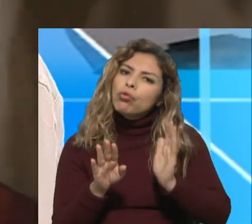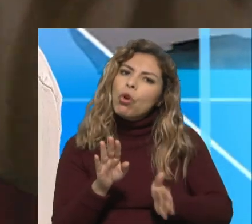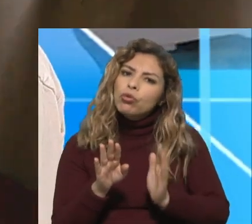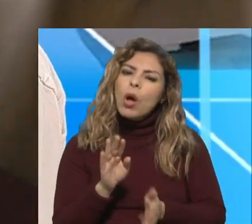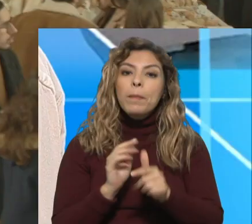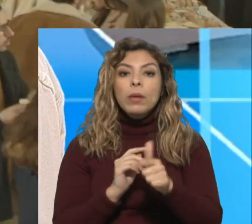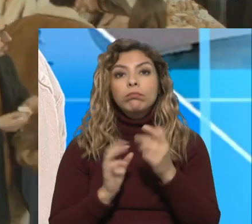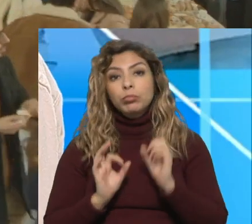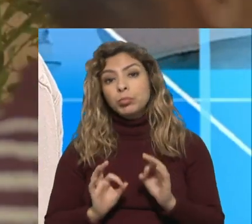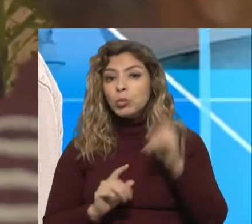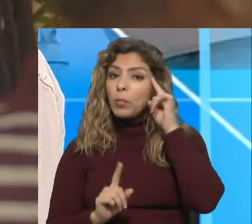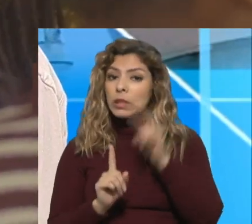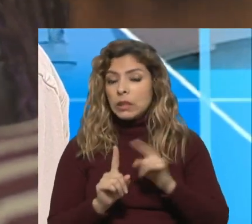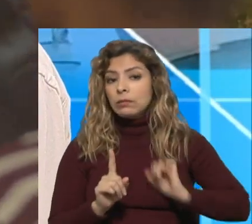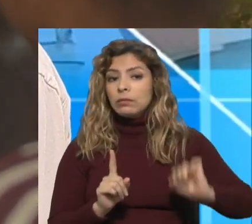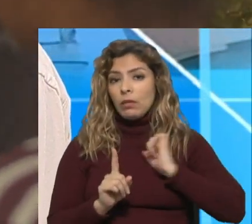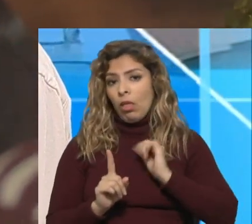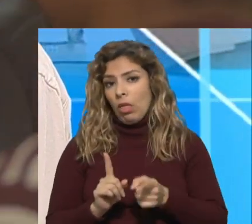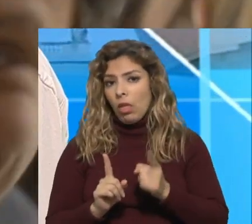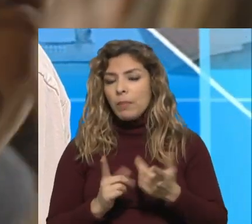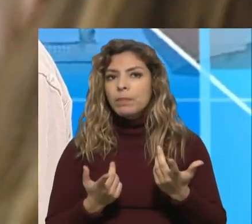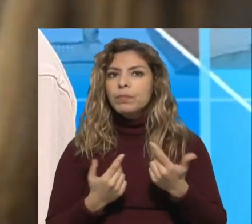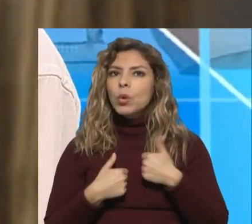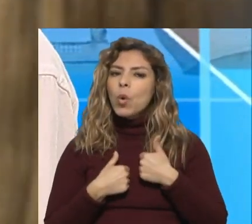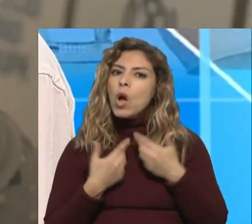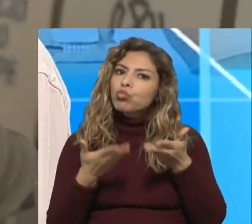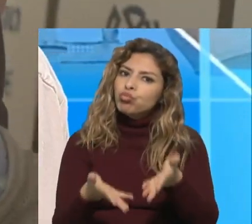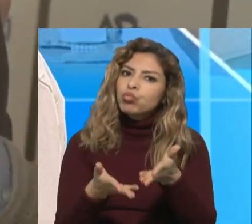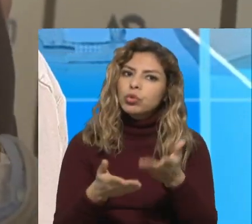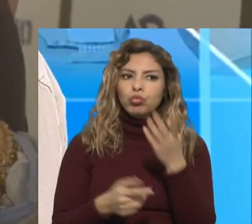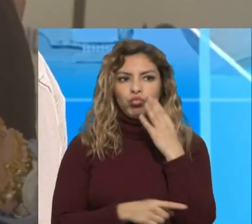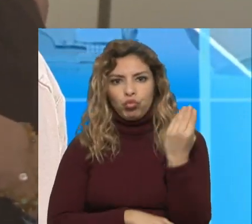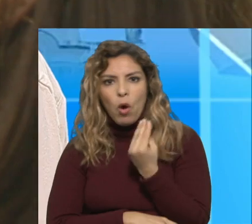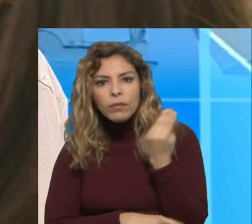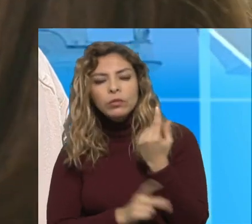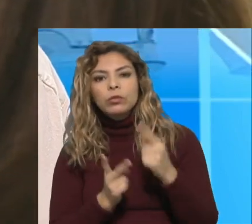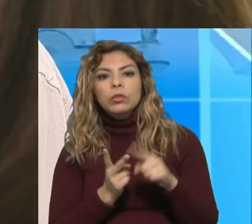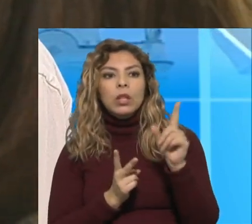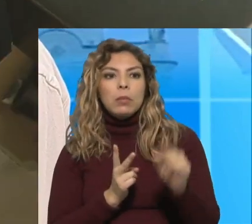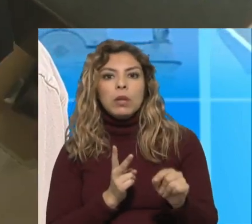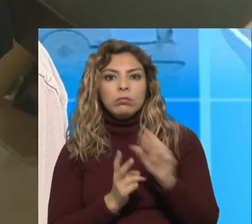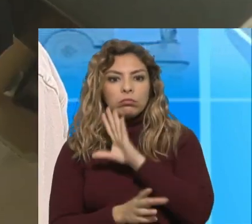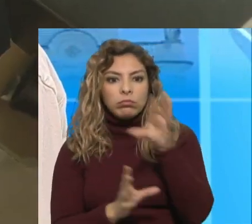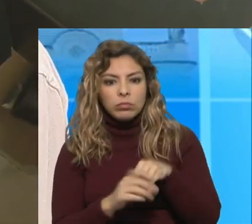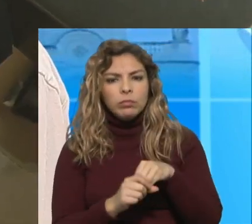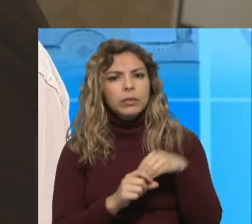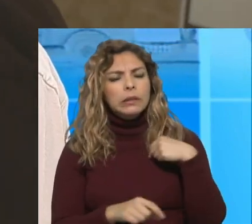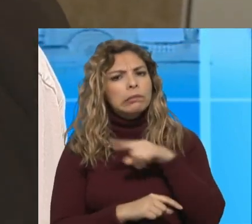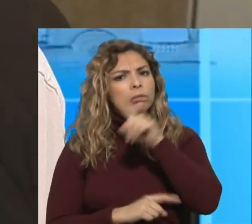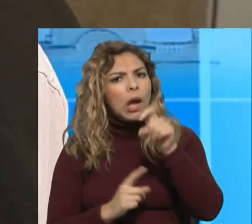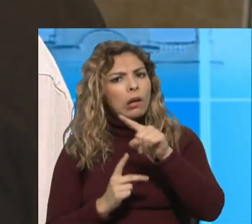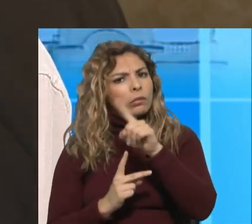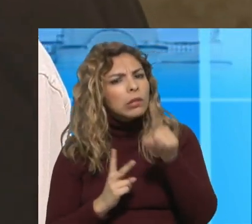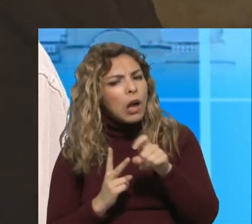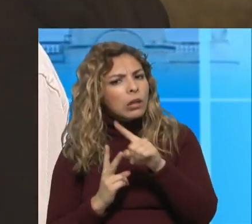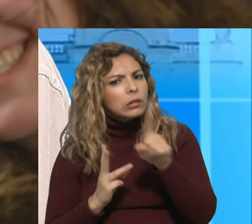e esse é o nosso objetivo, ajudarmos os jovens e todos aqueles que se quiserem juntar a nós nesse dia a questionar-se, a